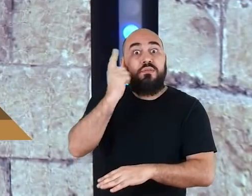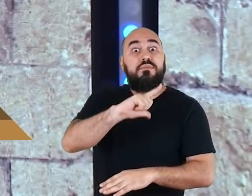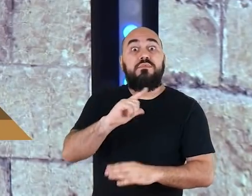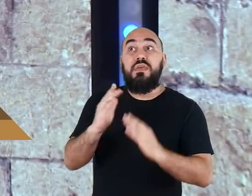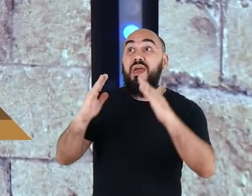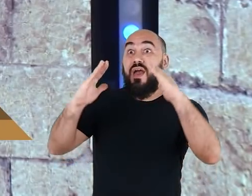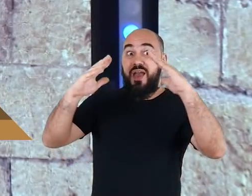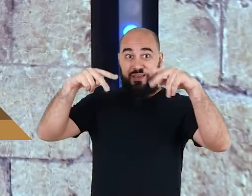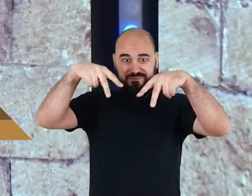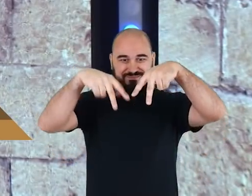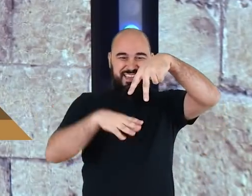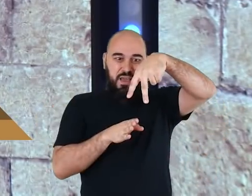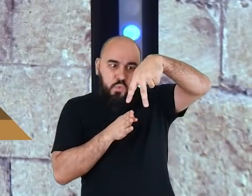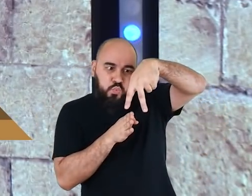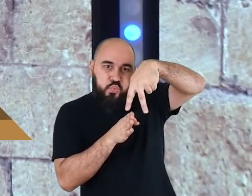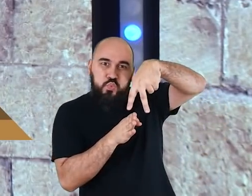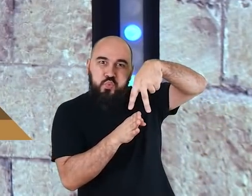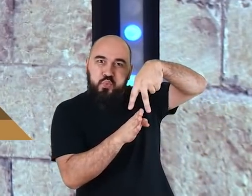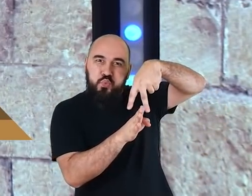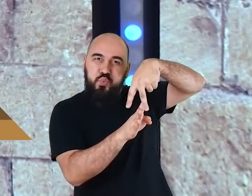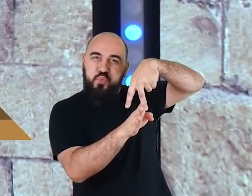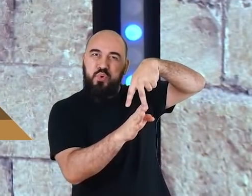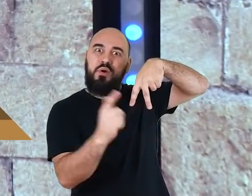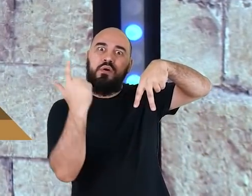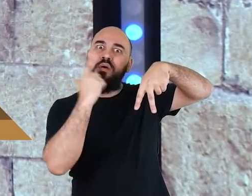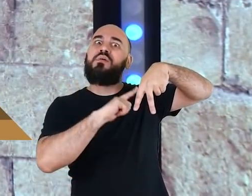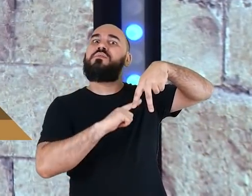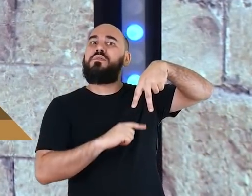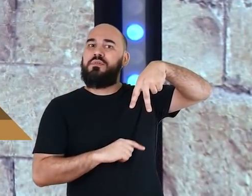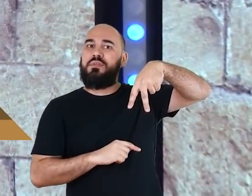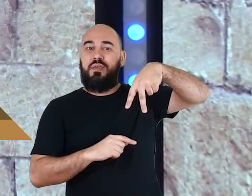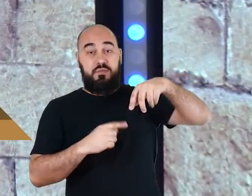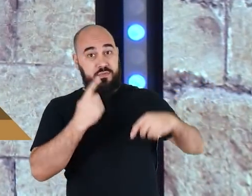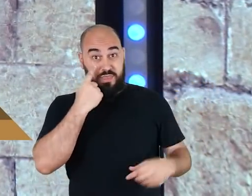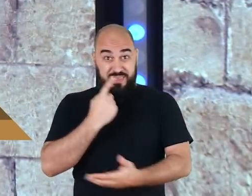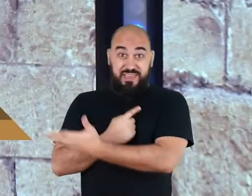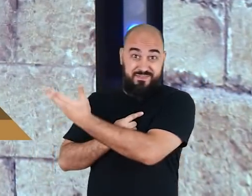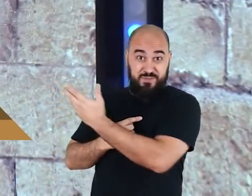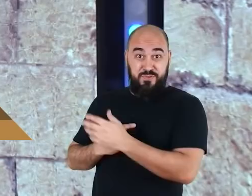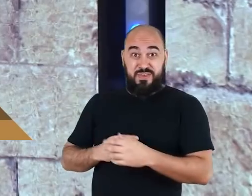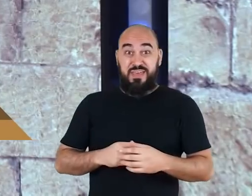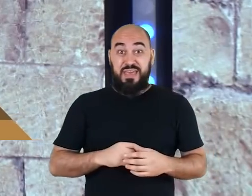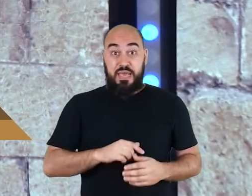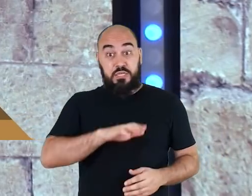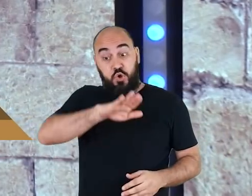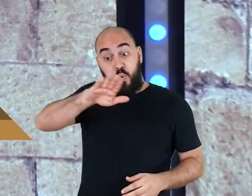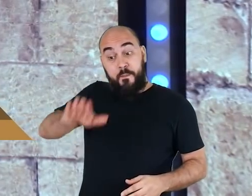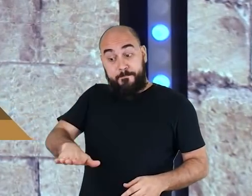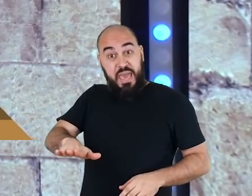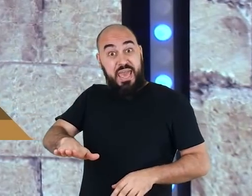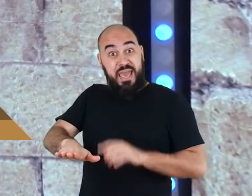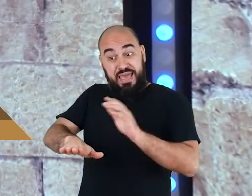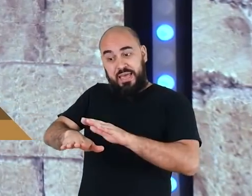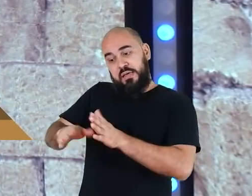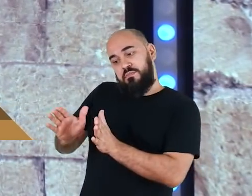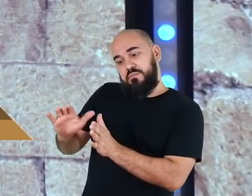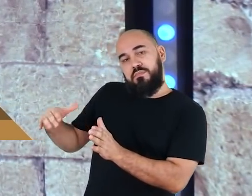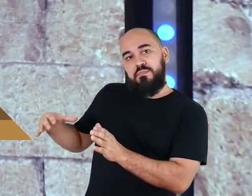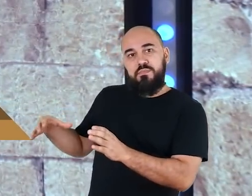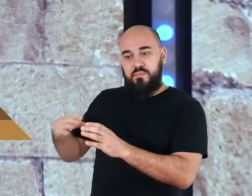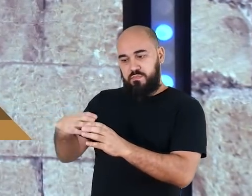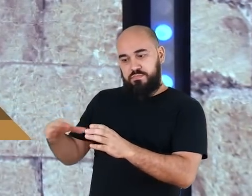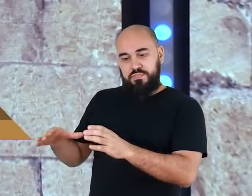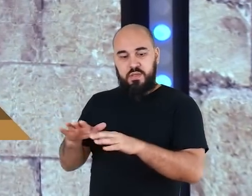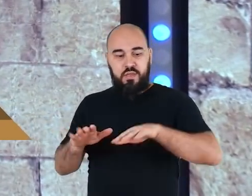ou melhor, as duas pernas da estátua, porque como você viu na ilustração, ela tinha um pé numa margem do canal, outra